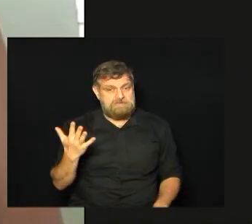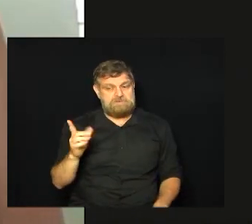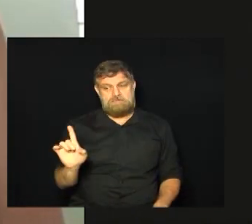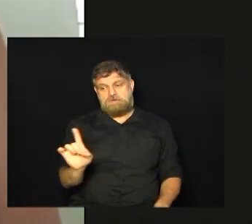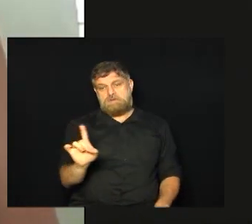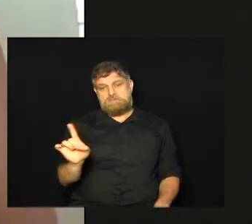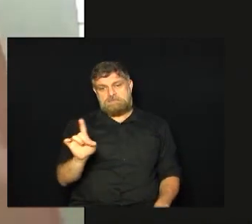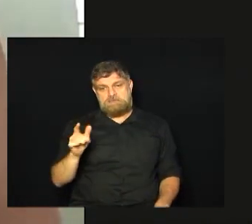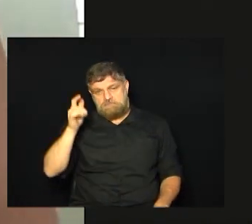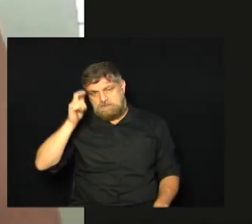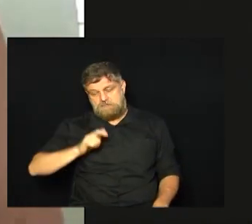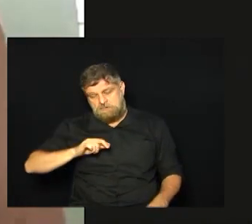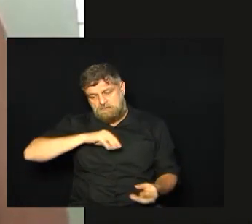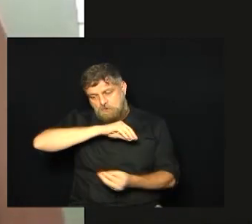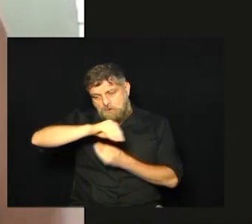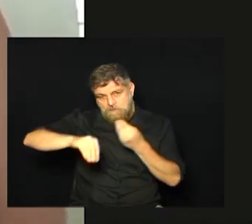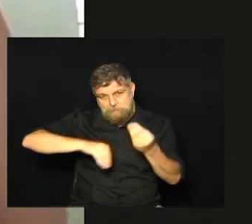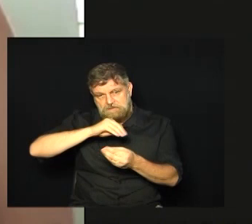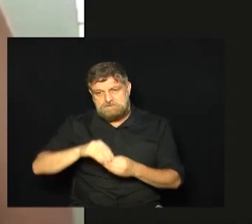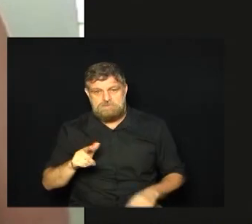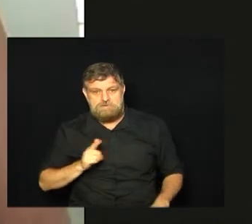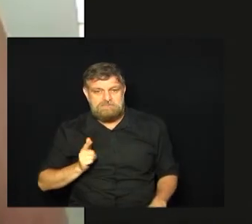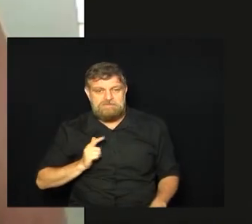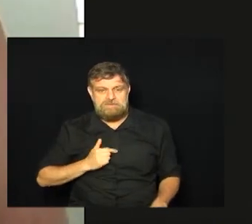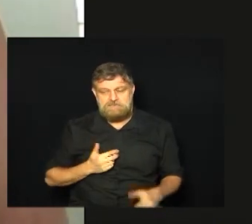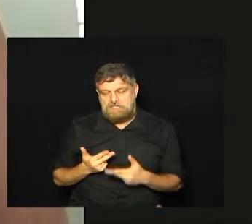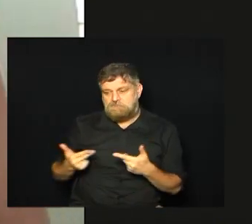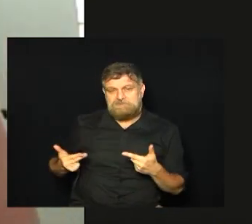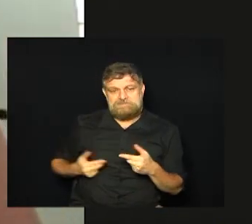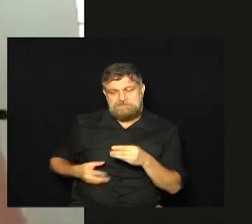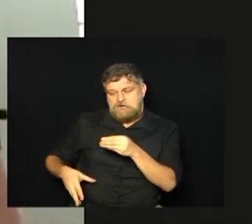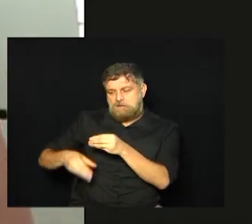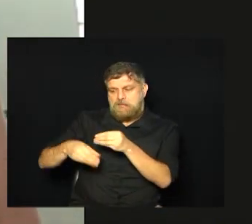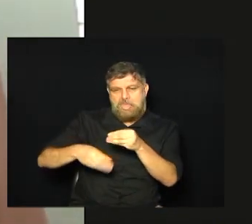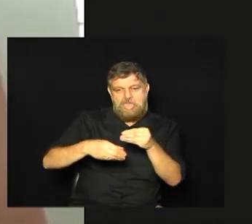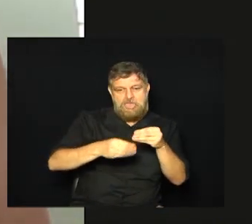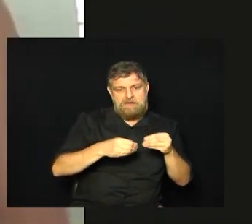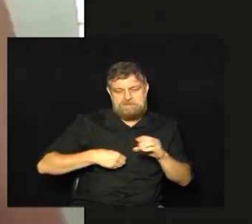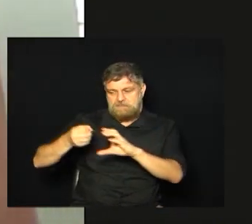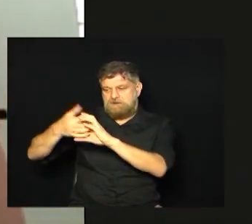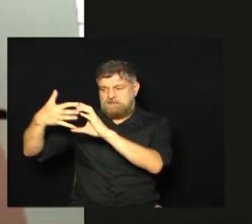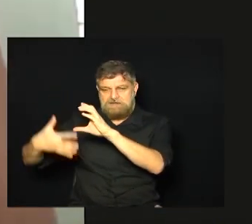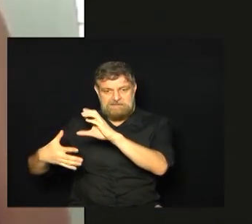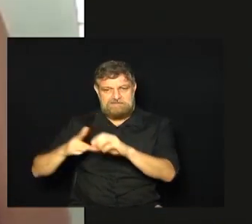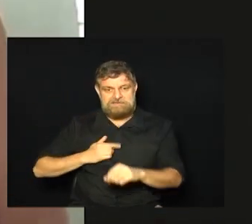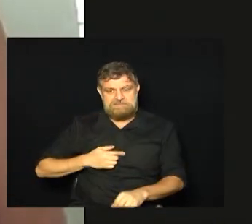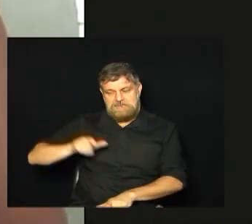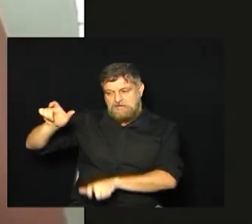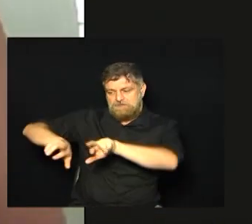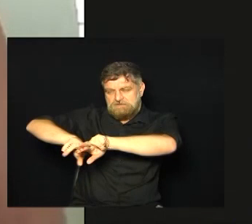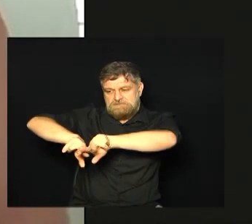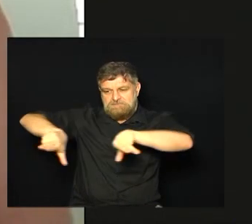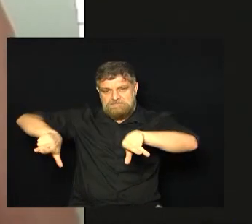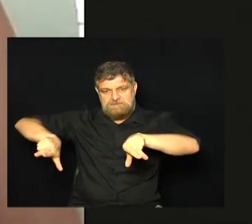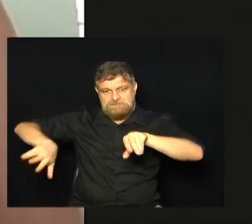Às vezes eu misturo 2, 3 situações, eu pego características de várias